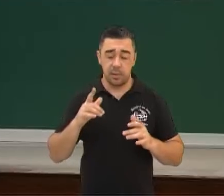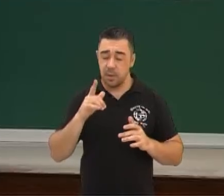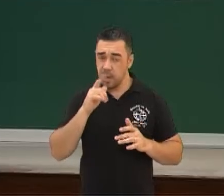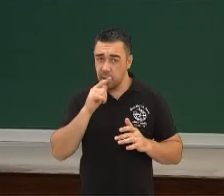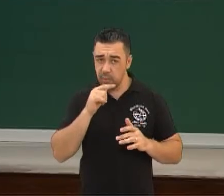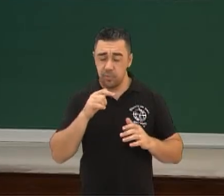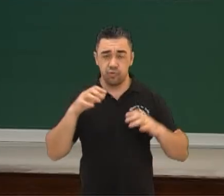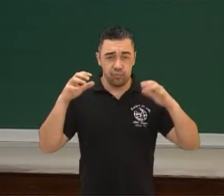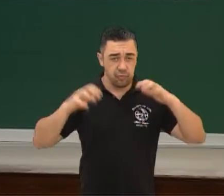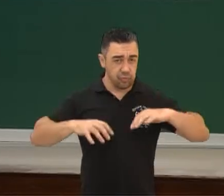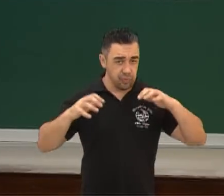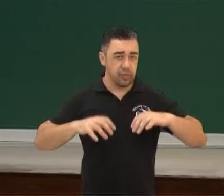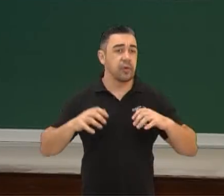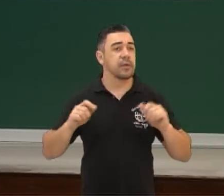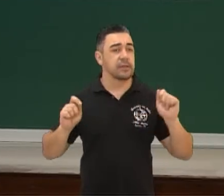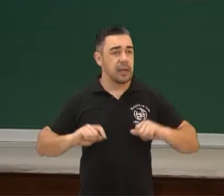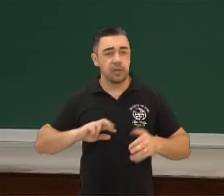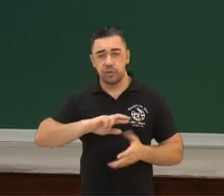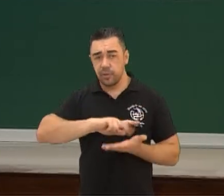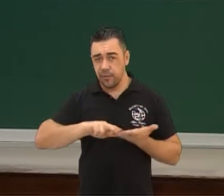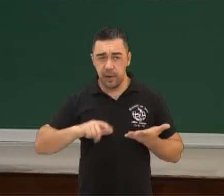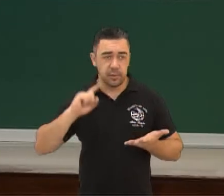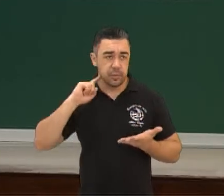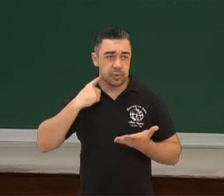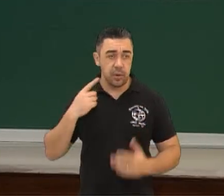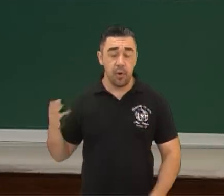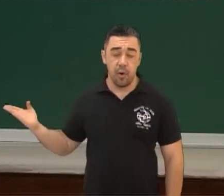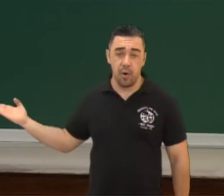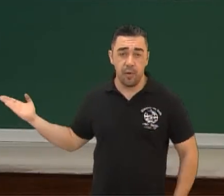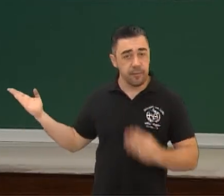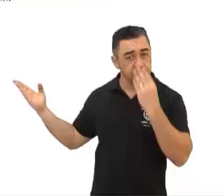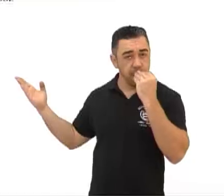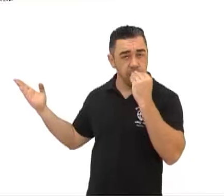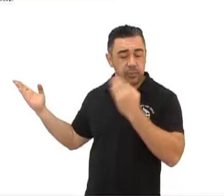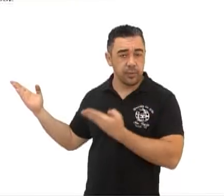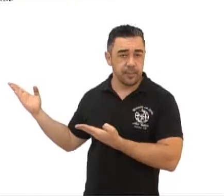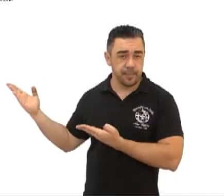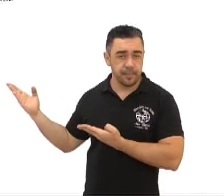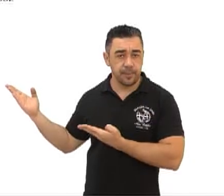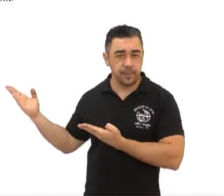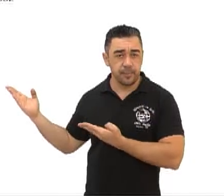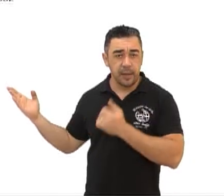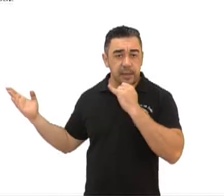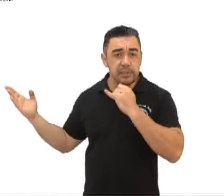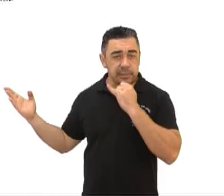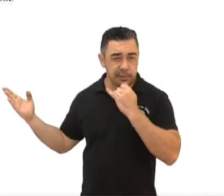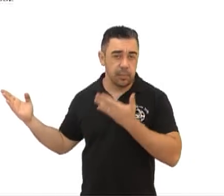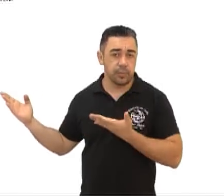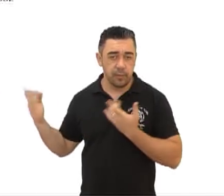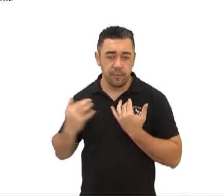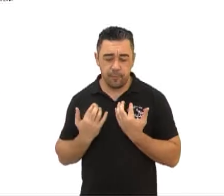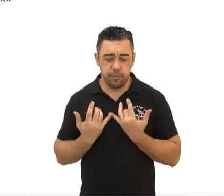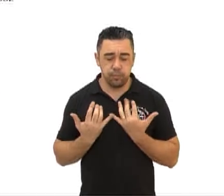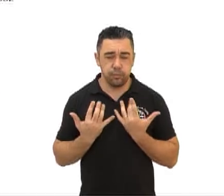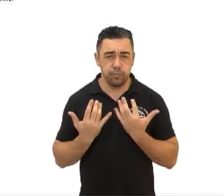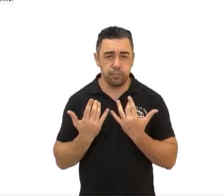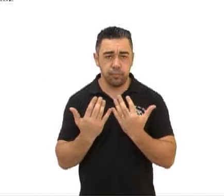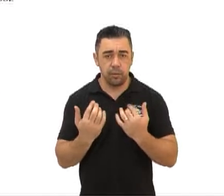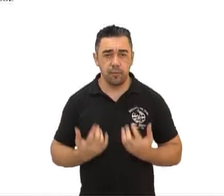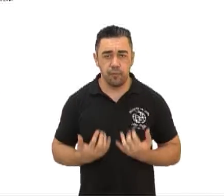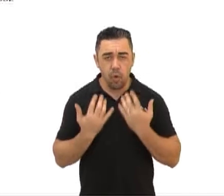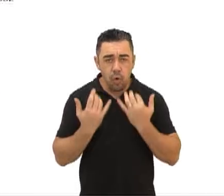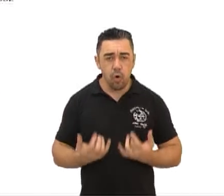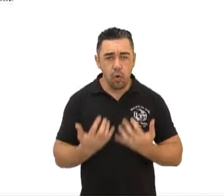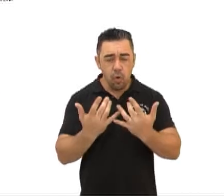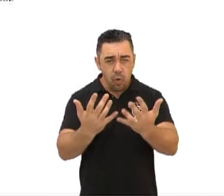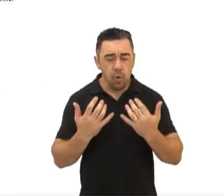causa diversos tipos de poluição. E aqui na foto nós temos o exemplo, né, de queimadas. Aqui, né, ocorrendo